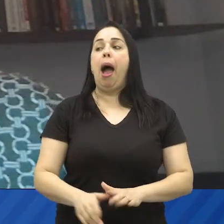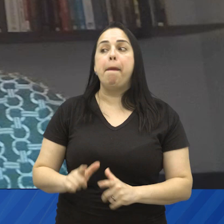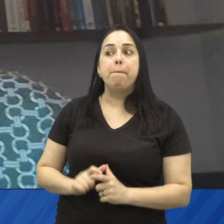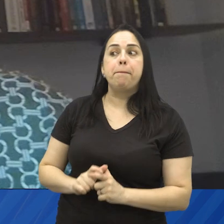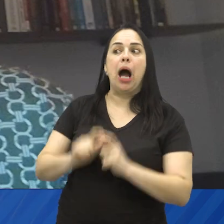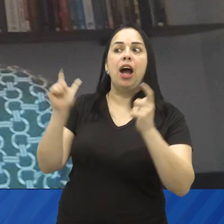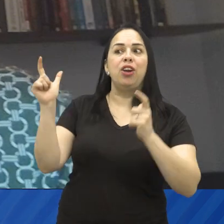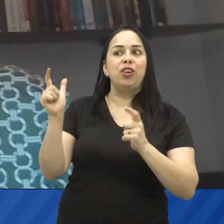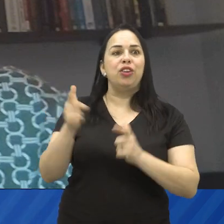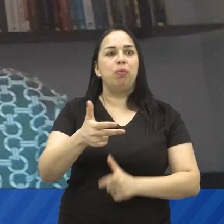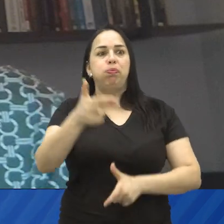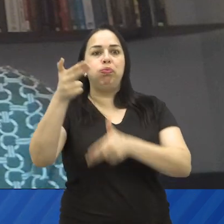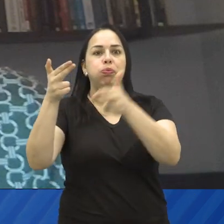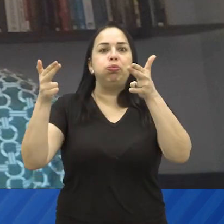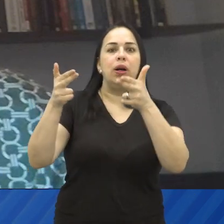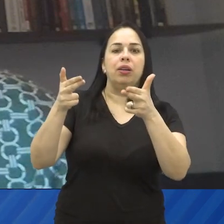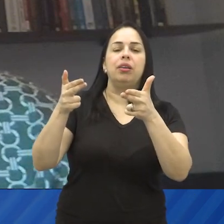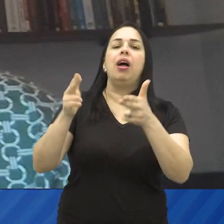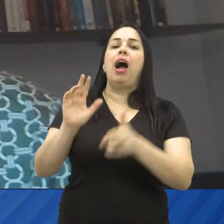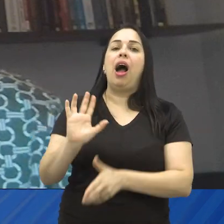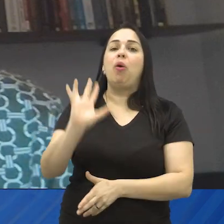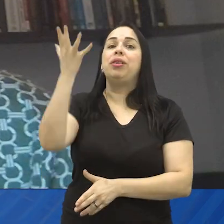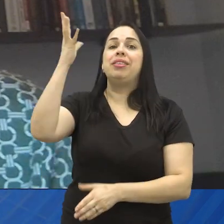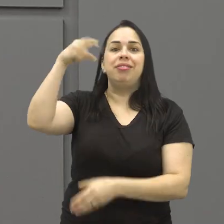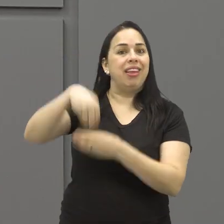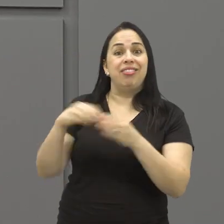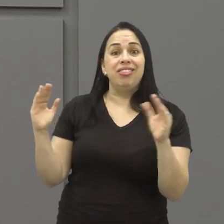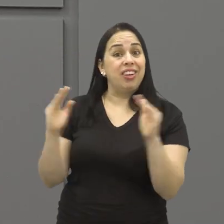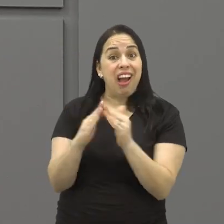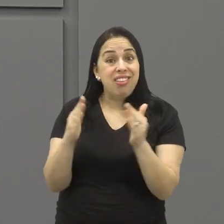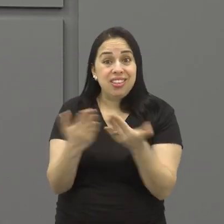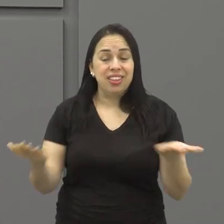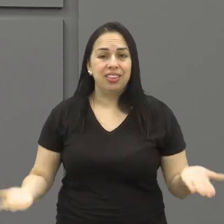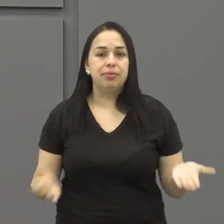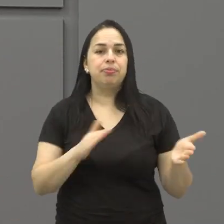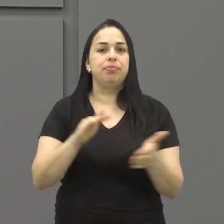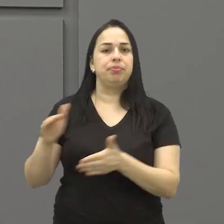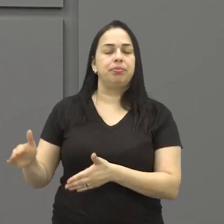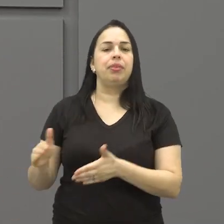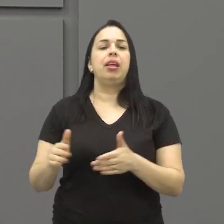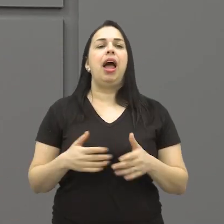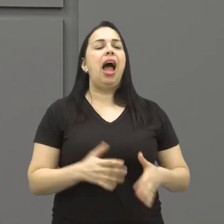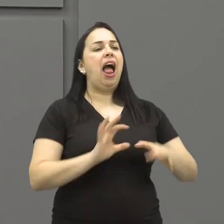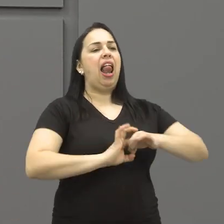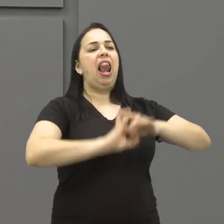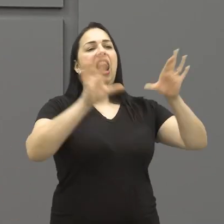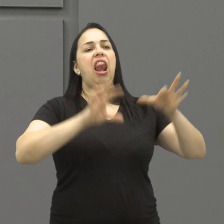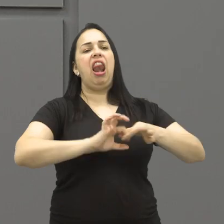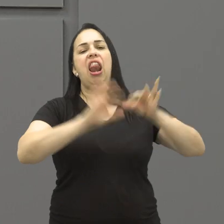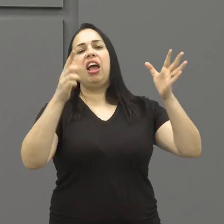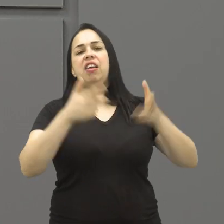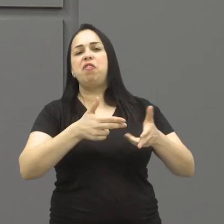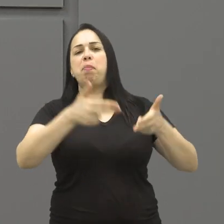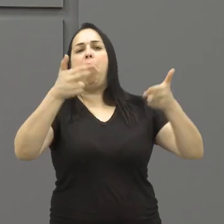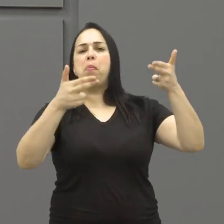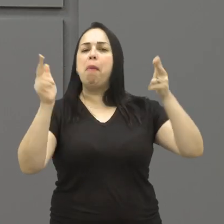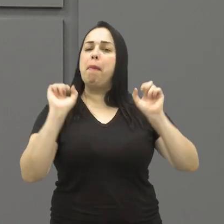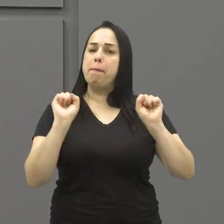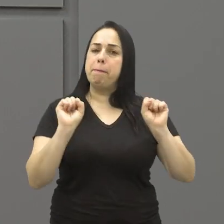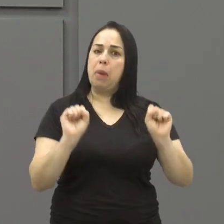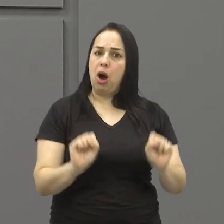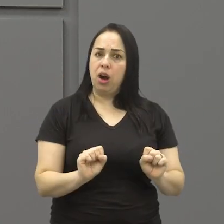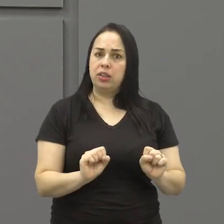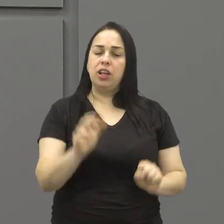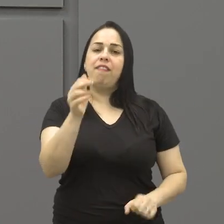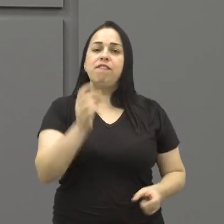dos homicídios, ele ocorre nos próprios domicílios das vítimas. E aí nós temos aí a liberação de armas para o cidadão, e